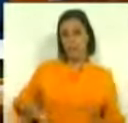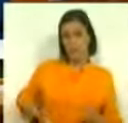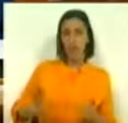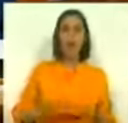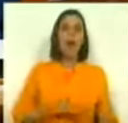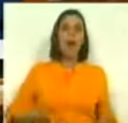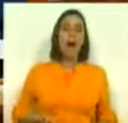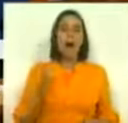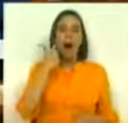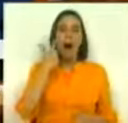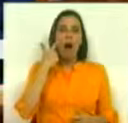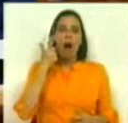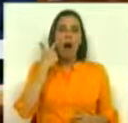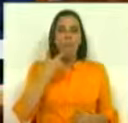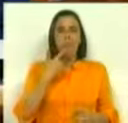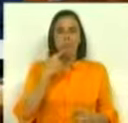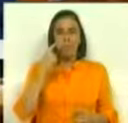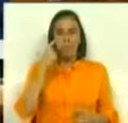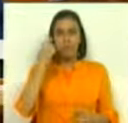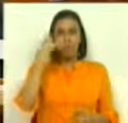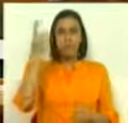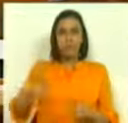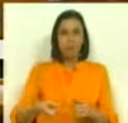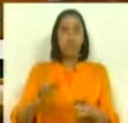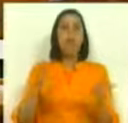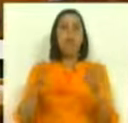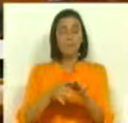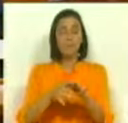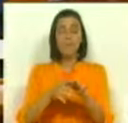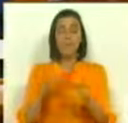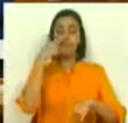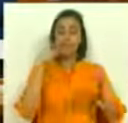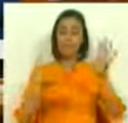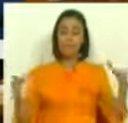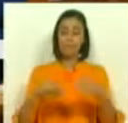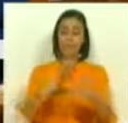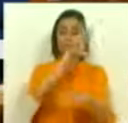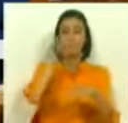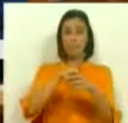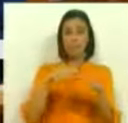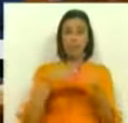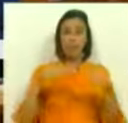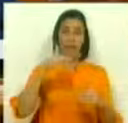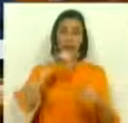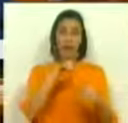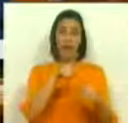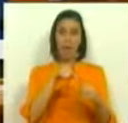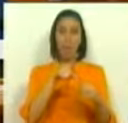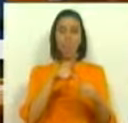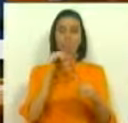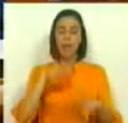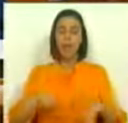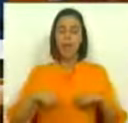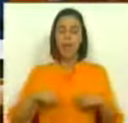tornarem-se desempregados de longa e muito longa duração. Acresce que a população incluída nesta faixa etária tende